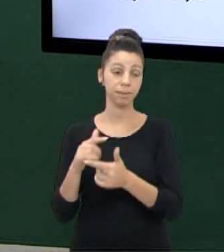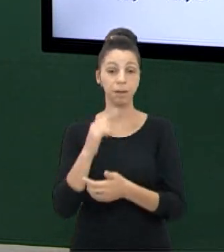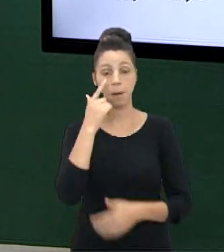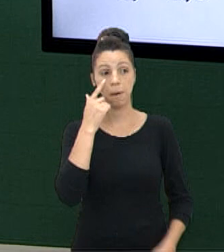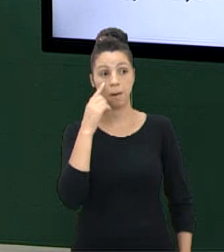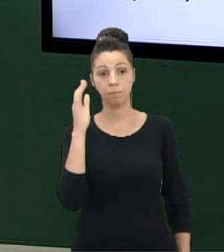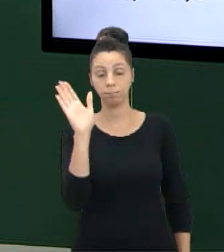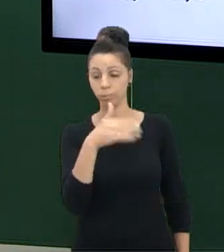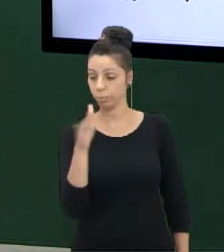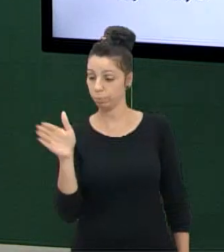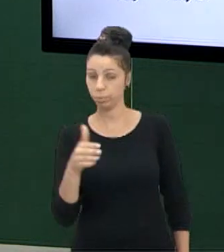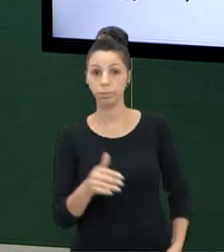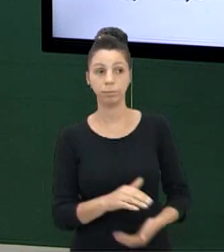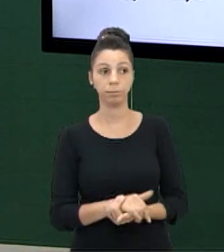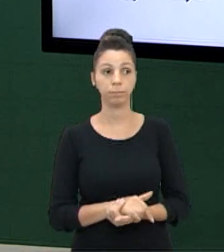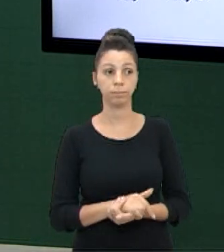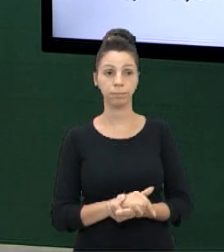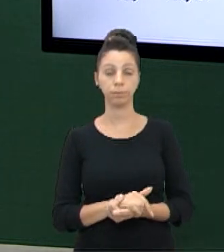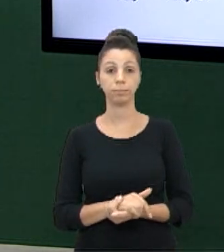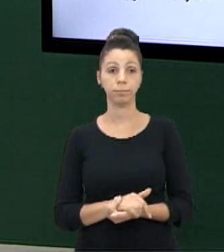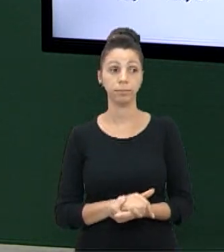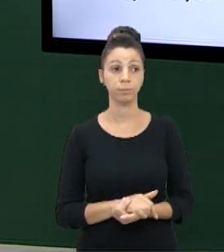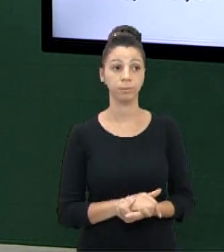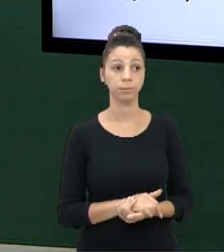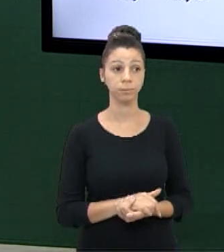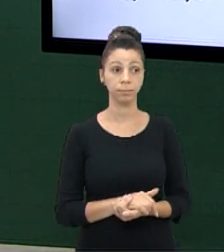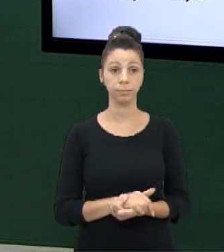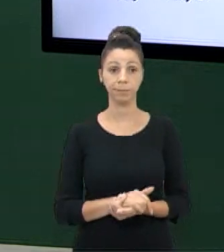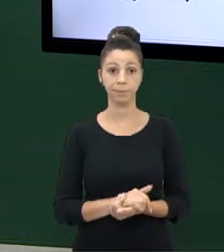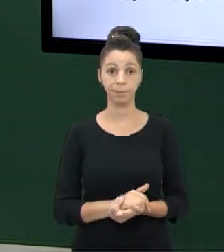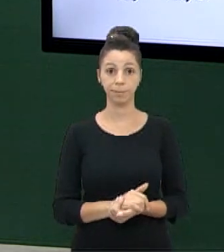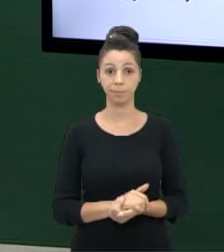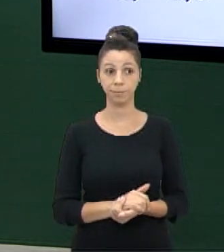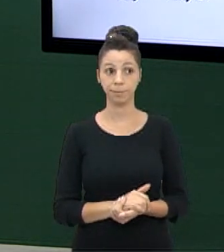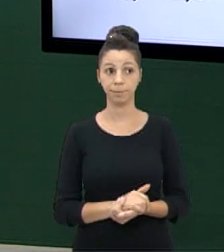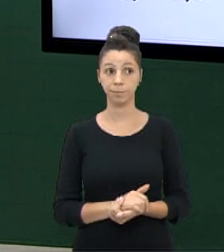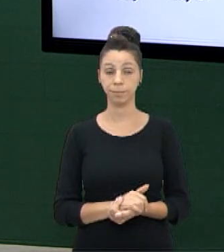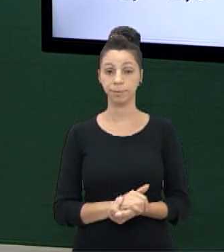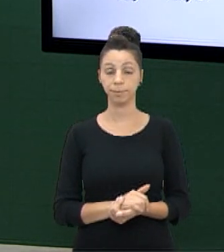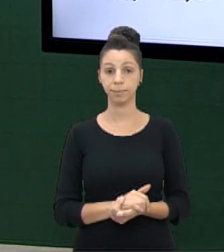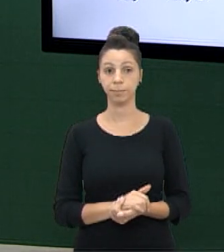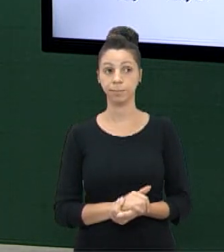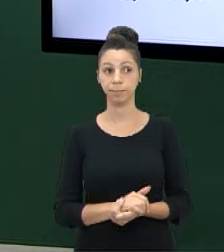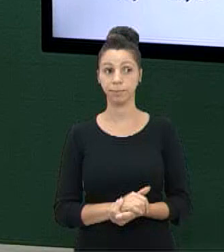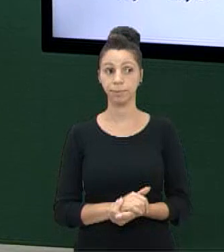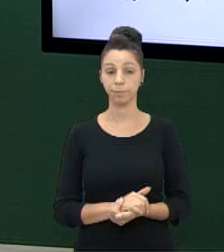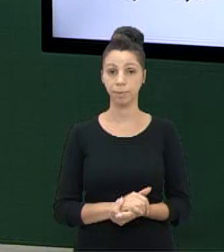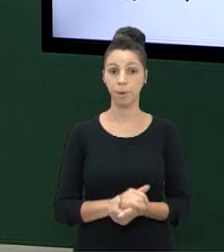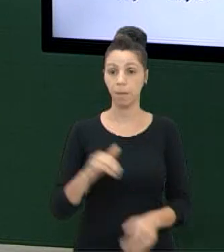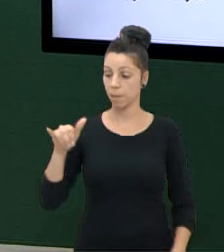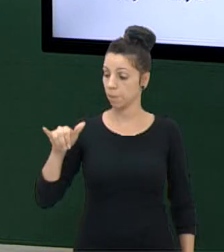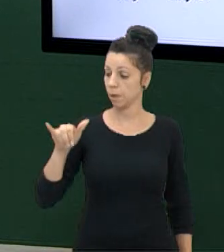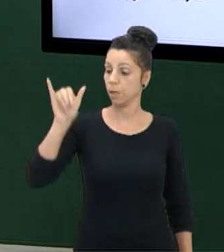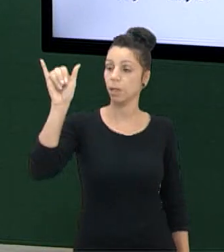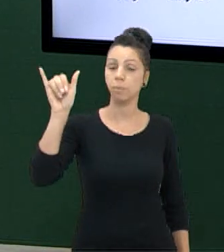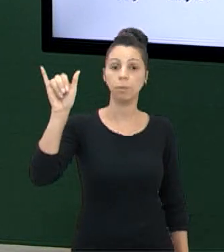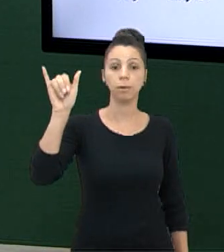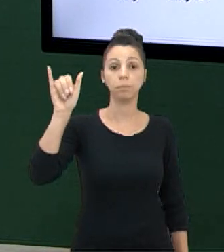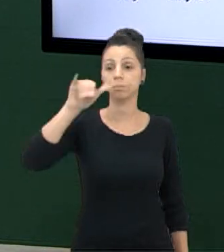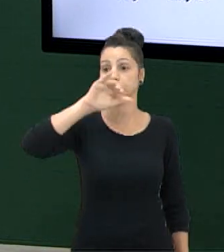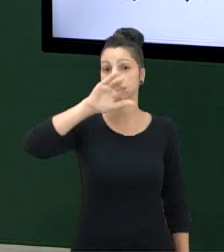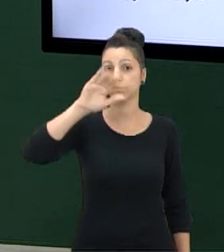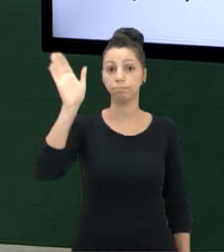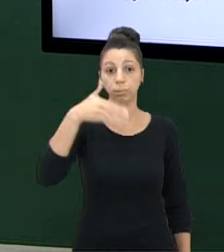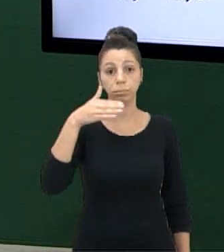eliminar, vou somar, ó, uma adição. Vamos lá, eu vou eliminar o y, porque eu escolhi ele para eliminar,